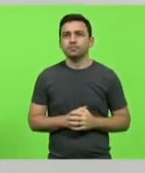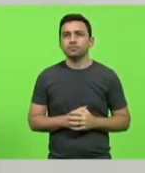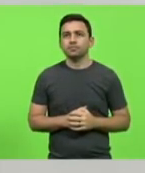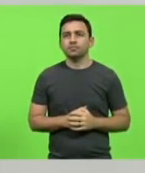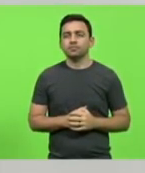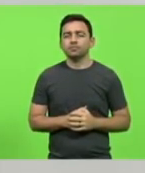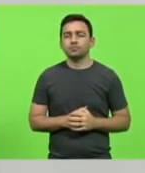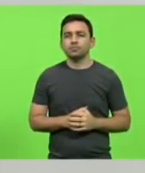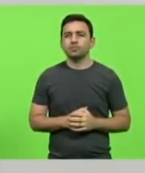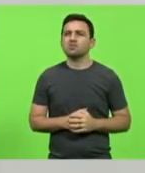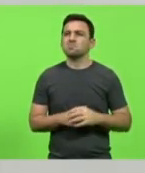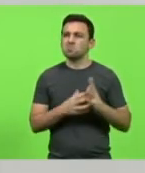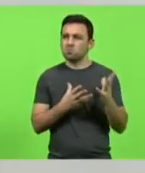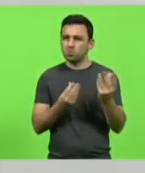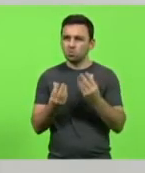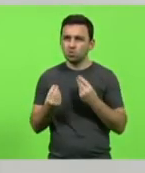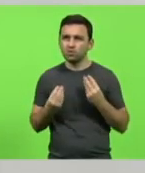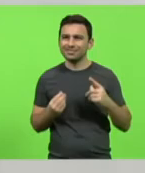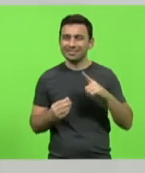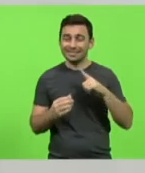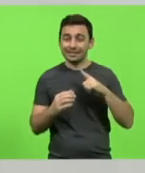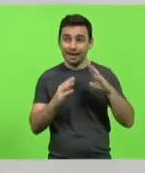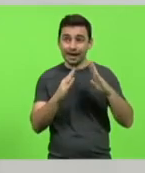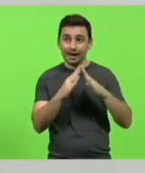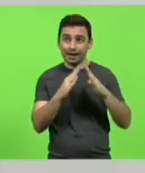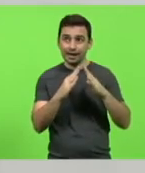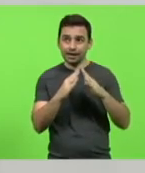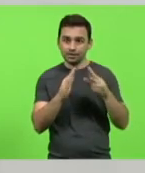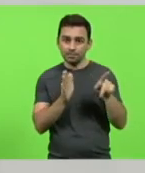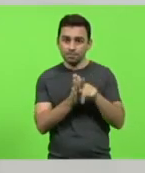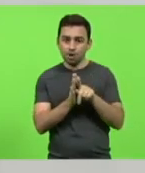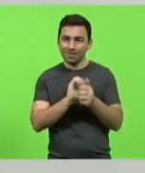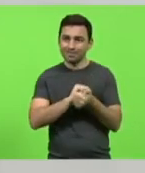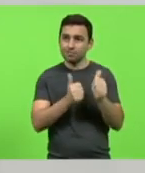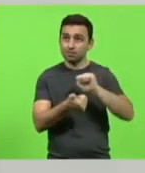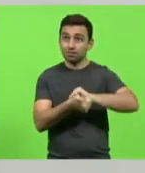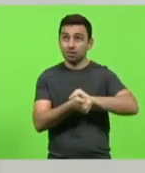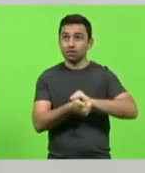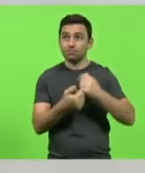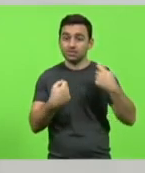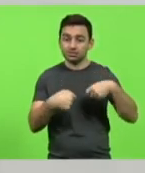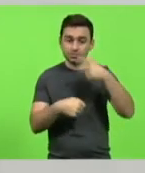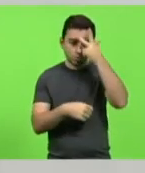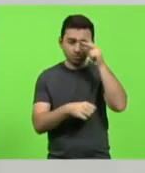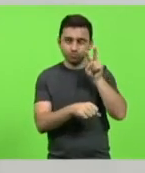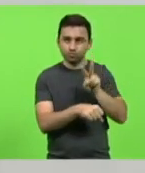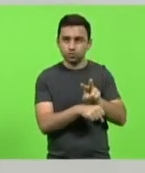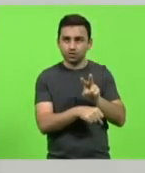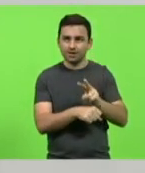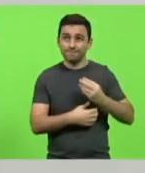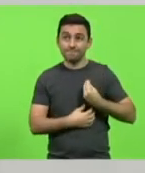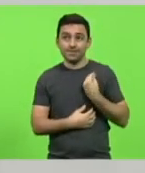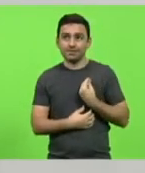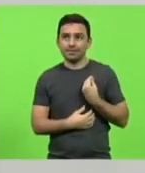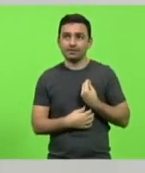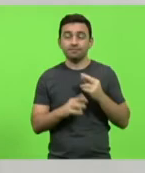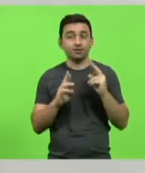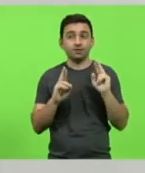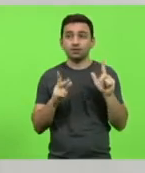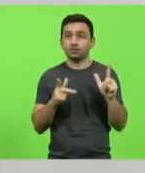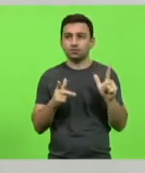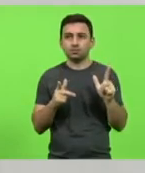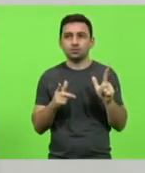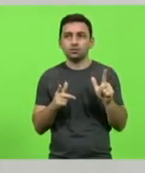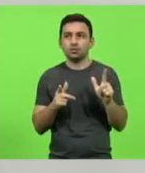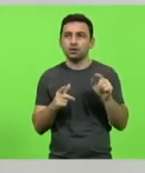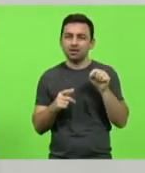Muitos têm residências totalmente adaptadas para essas pessoas, que precisam de cuidados e padrões de vidas que não os tirem